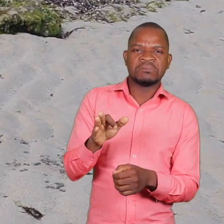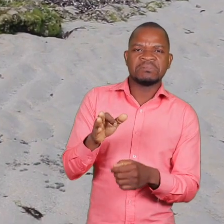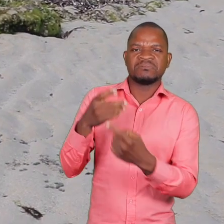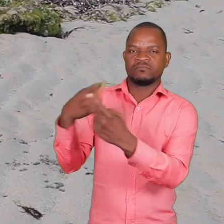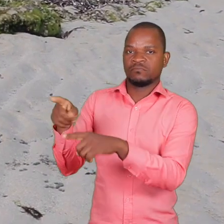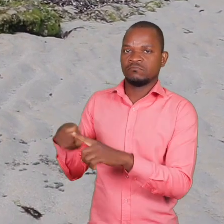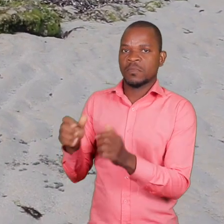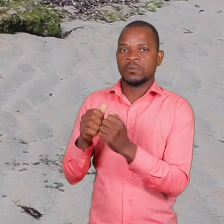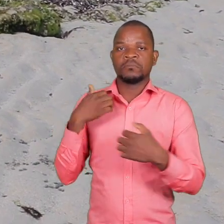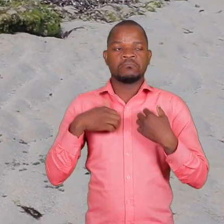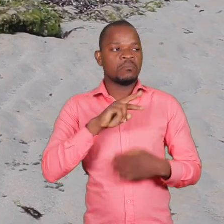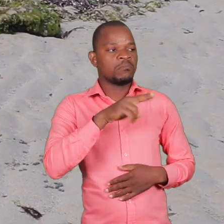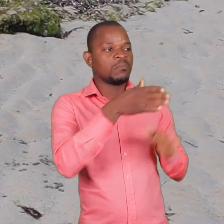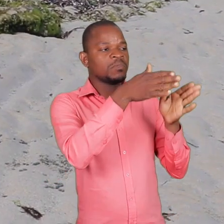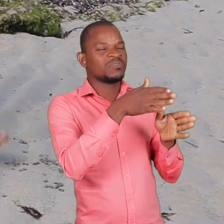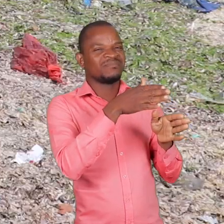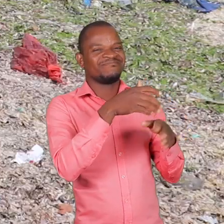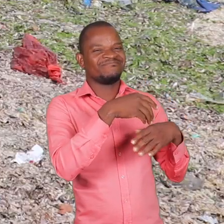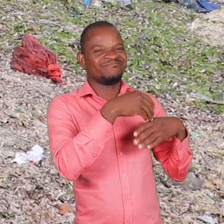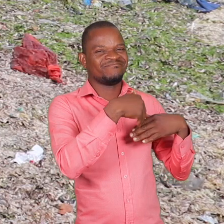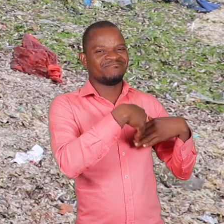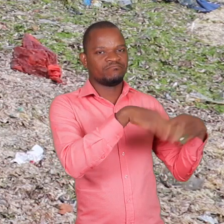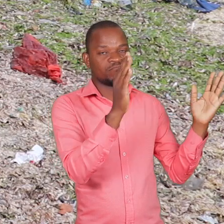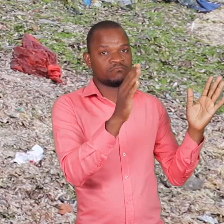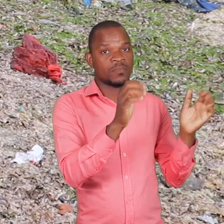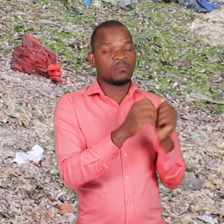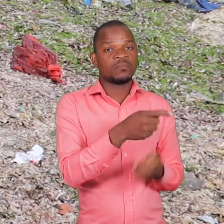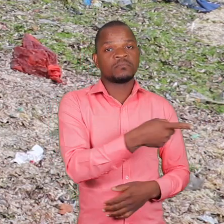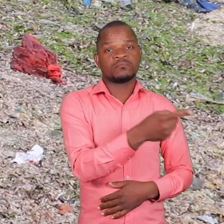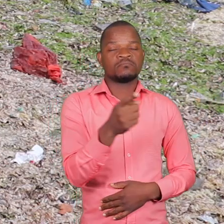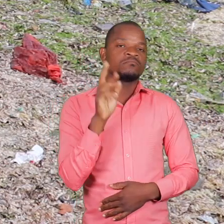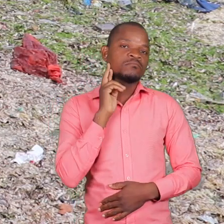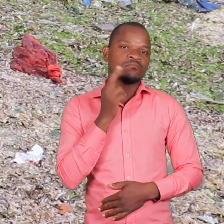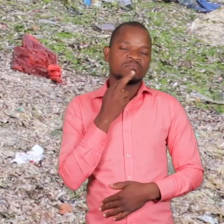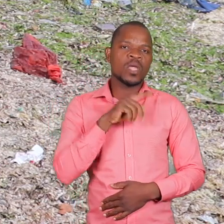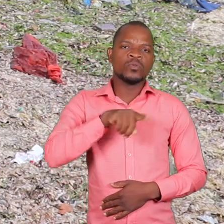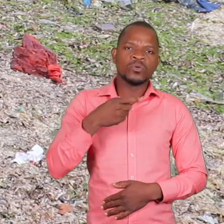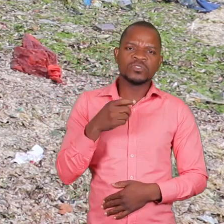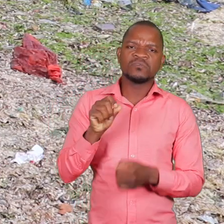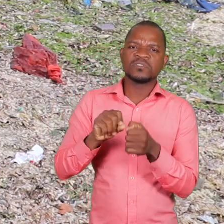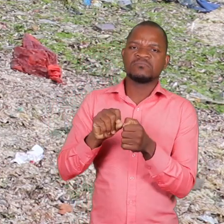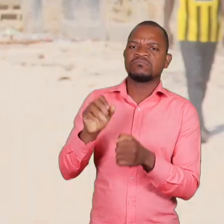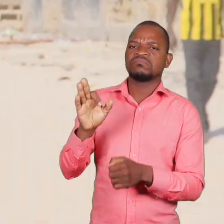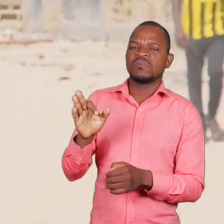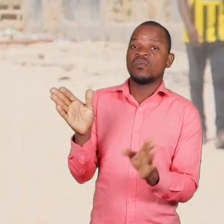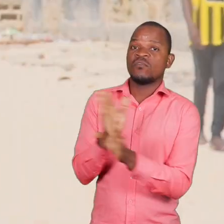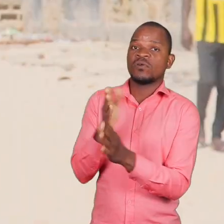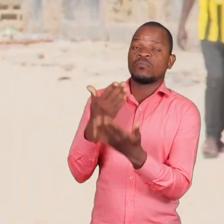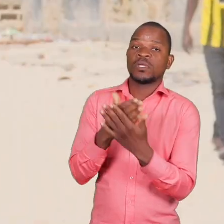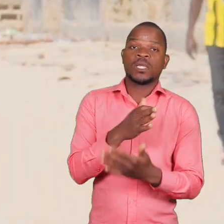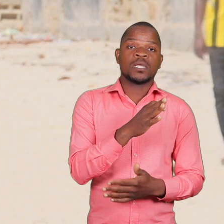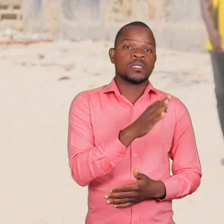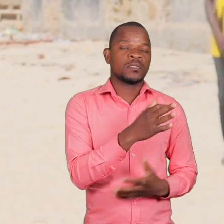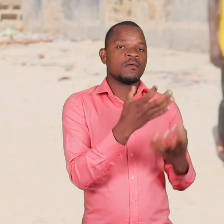se importar com as outras pessoas à volta. Fizemos necessidade de céu aberto porque não temos condições de latrinha. A mesma